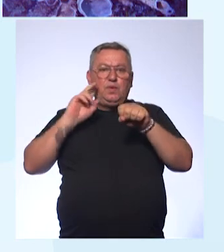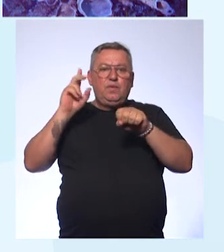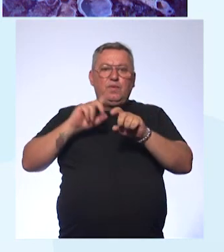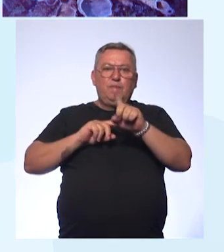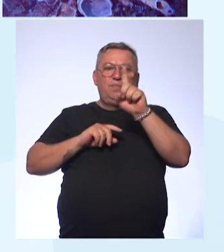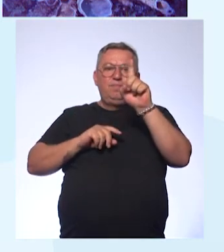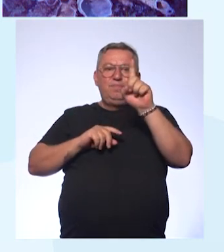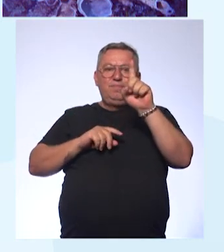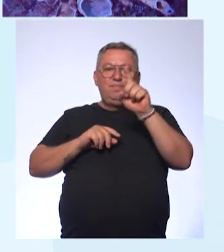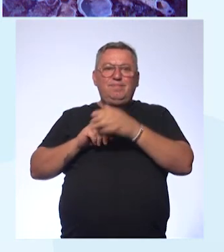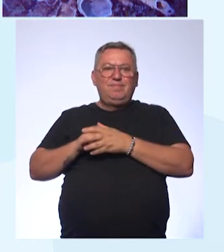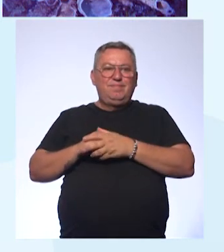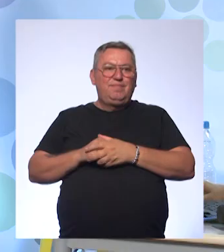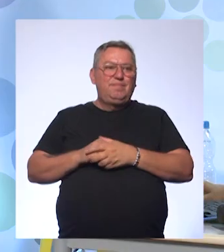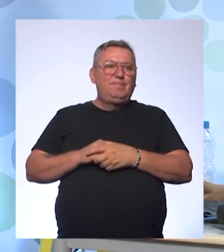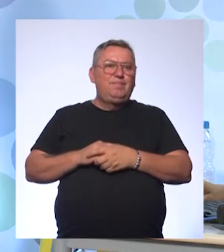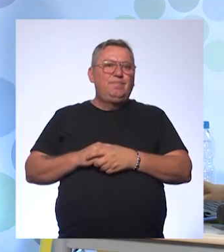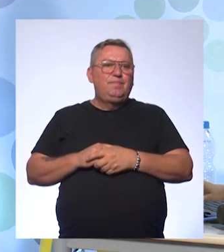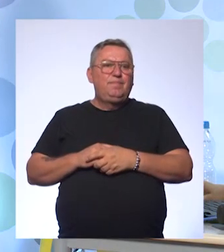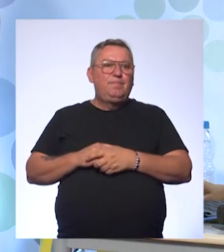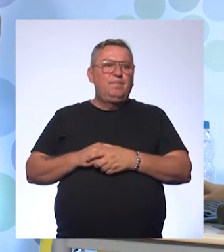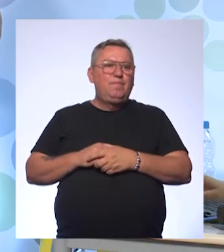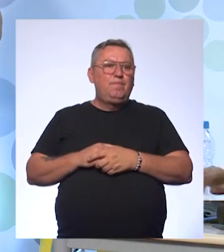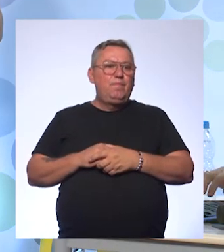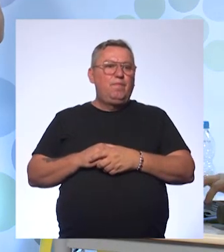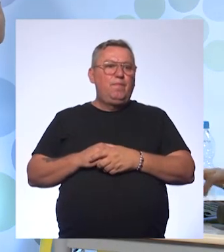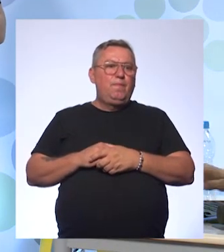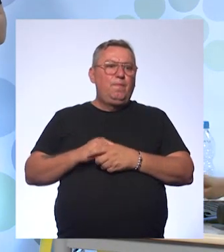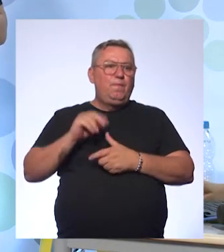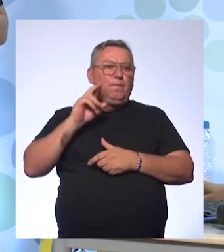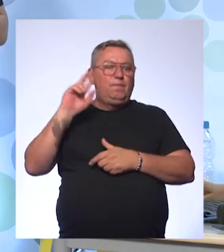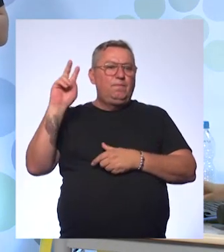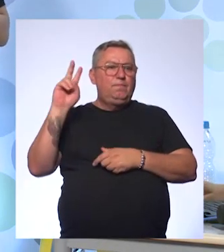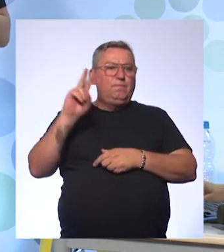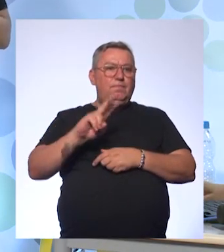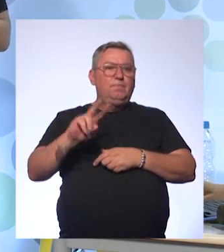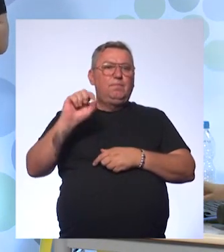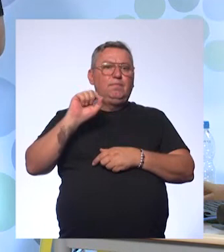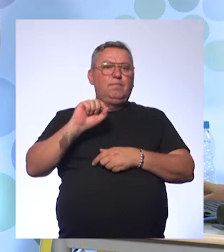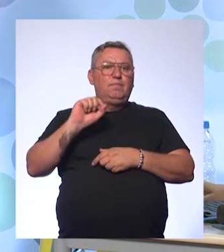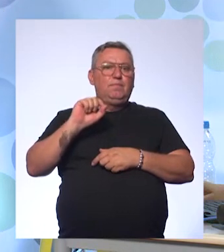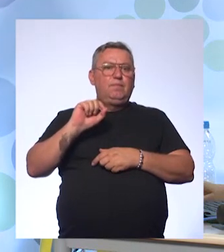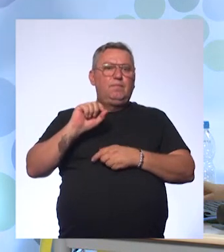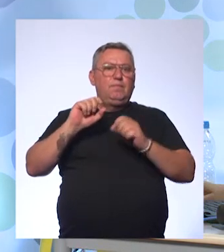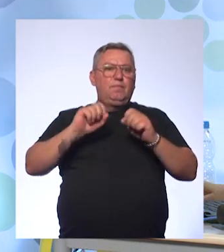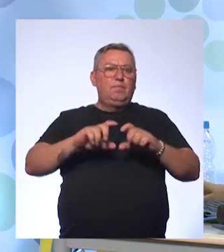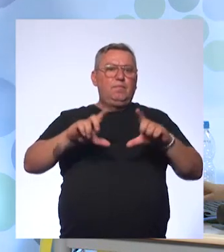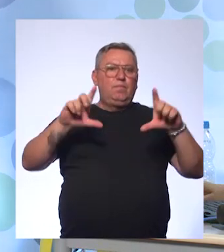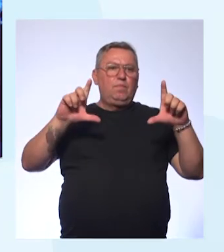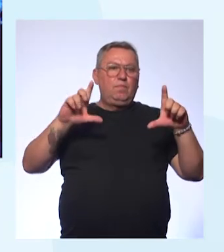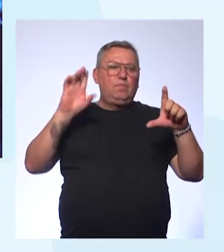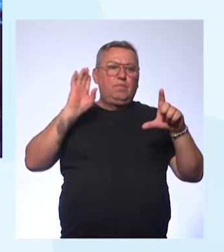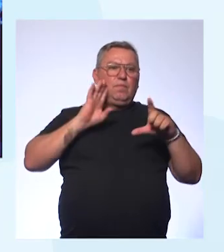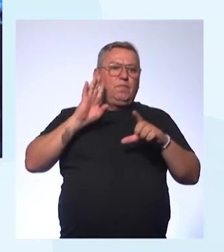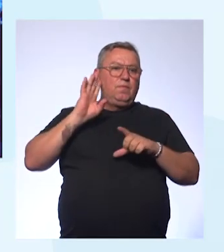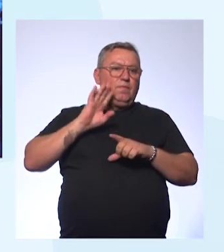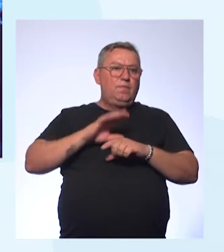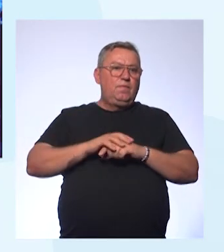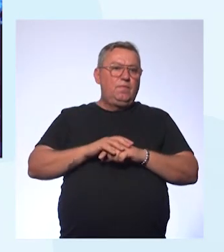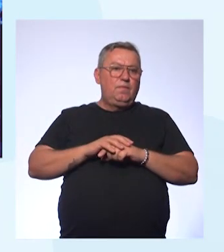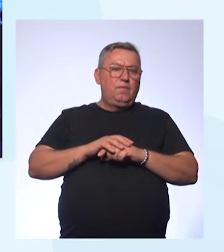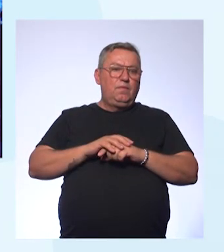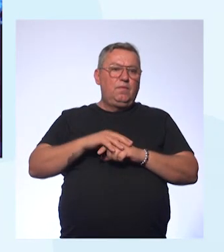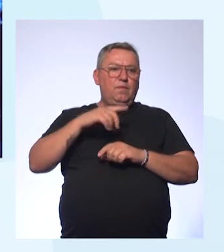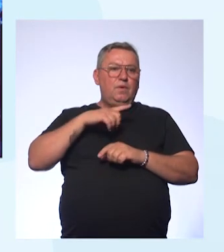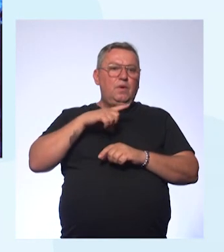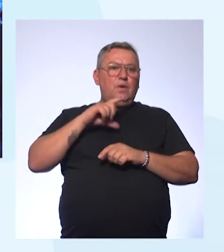lá no slide anterior. Se a gente olhar aqui, a gente tem, né, uma imagenzinha bacana, um indivíduo que